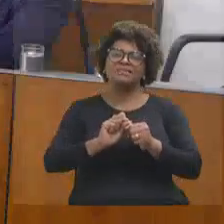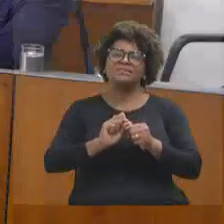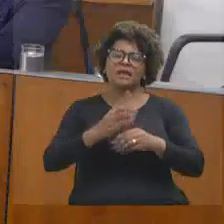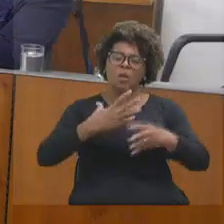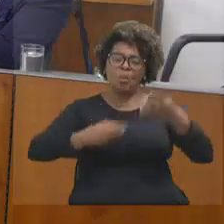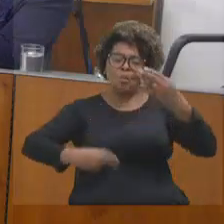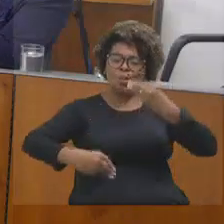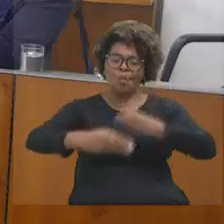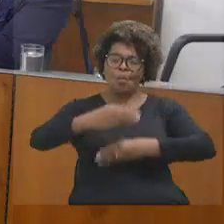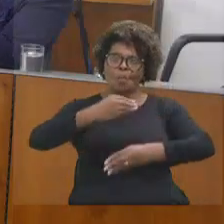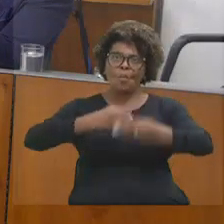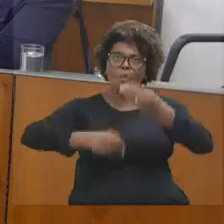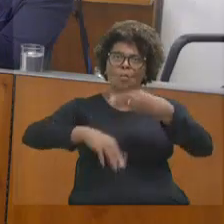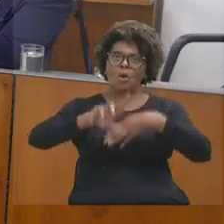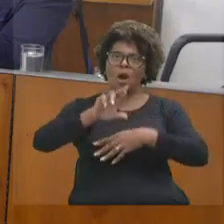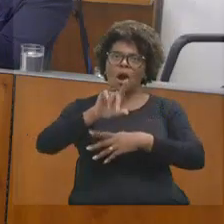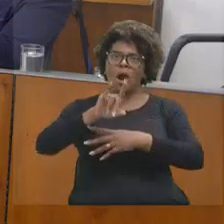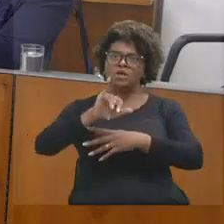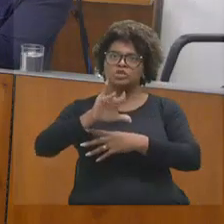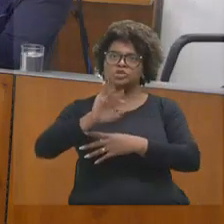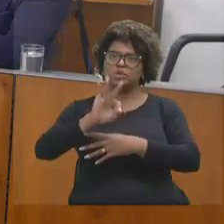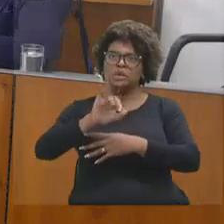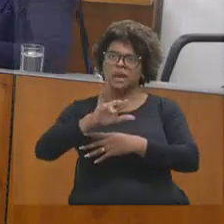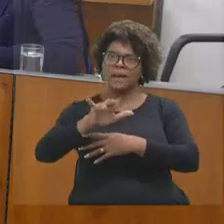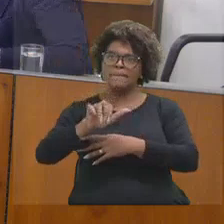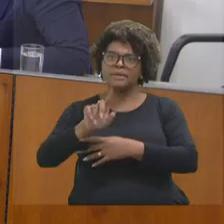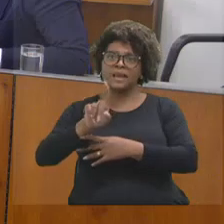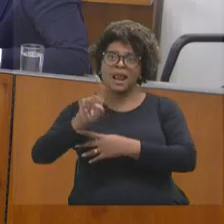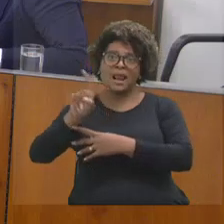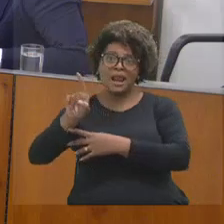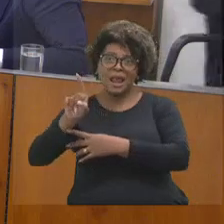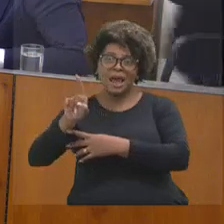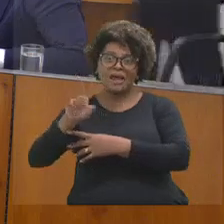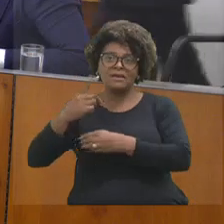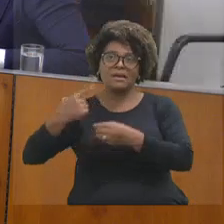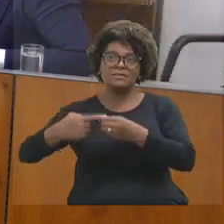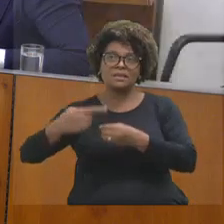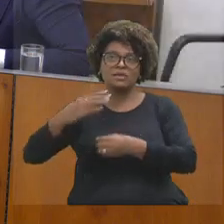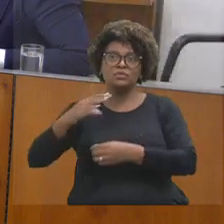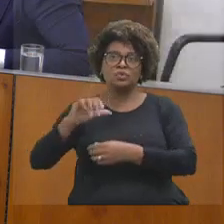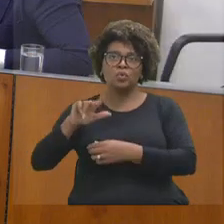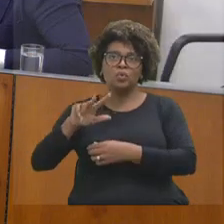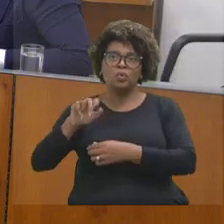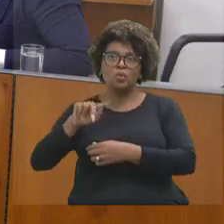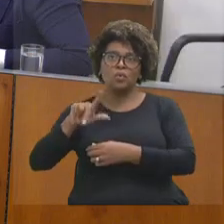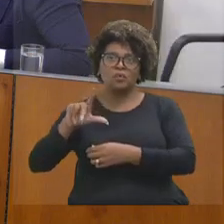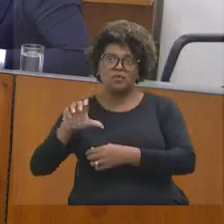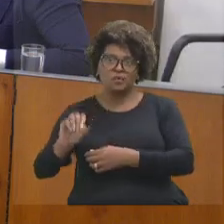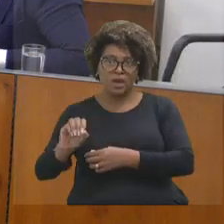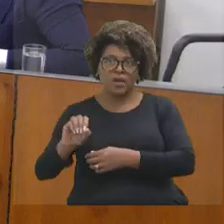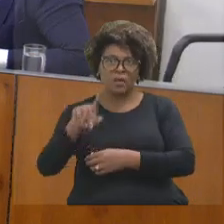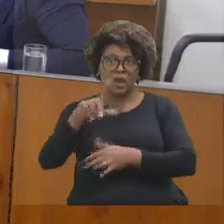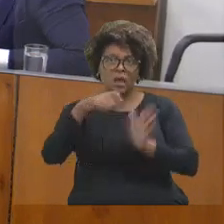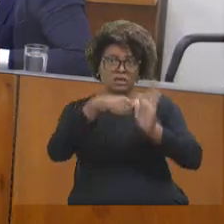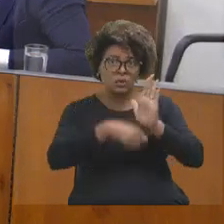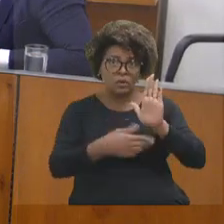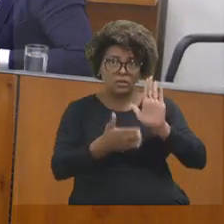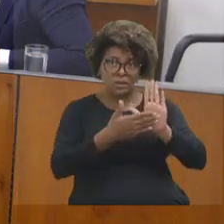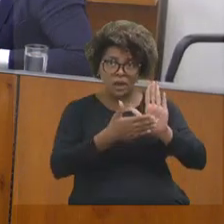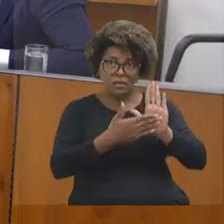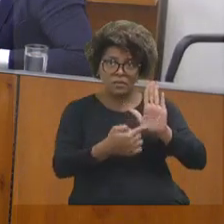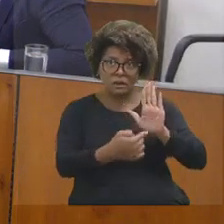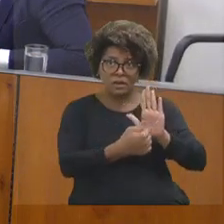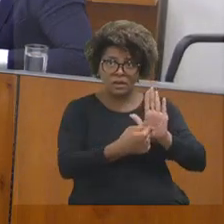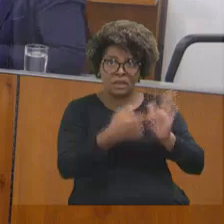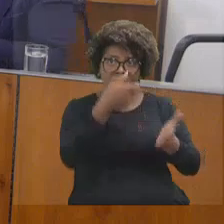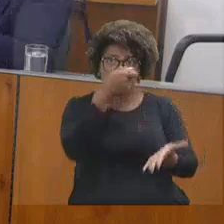esse esse Esse contrato é o seguinte esse contrato exige que o aparelho o acelerador linear só